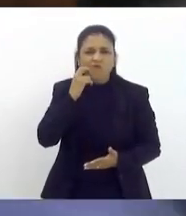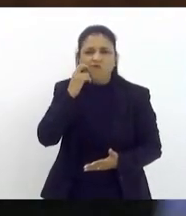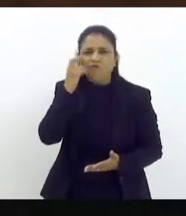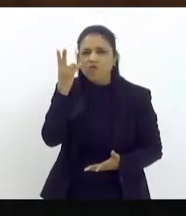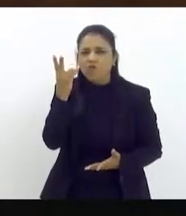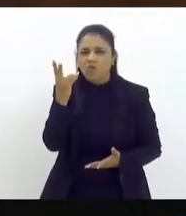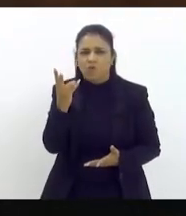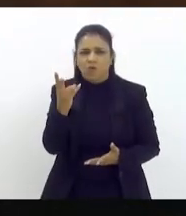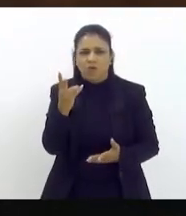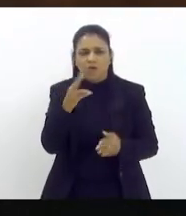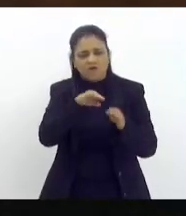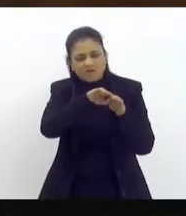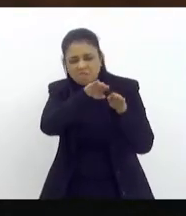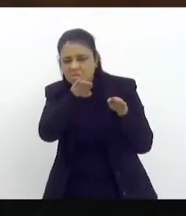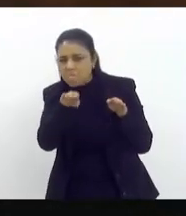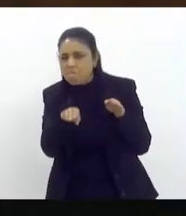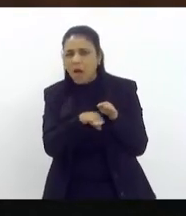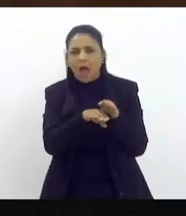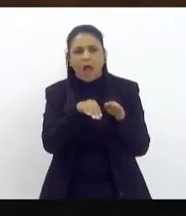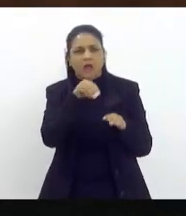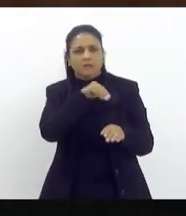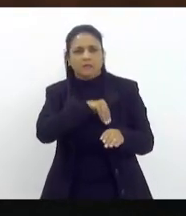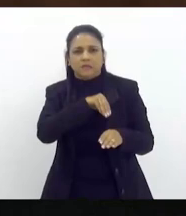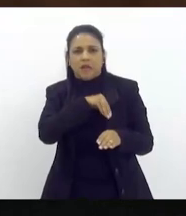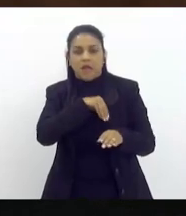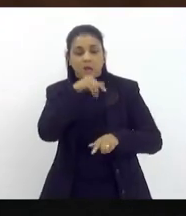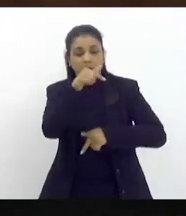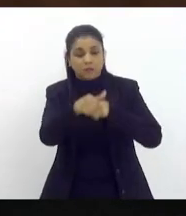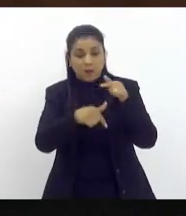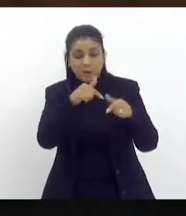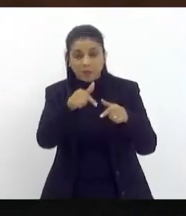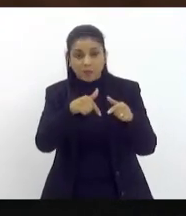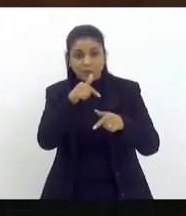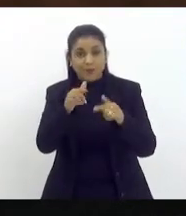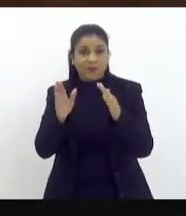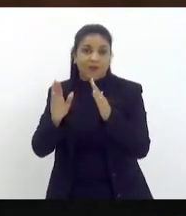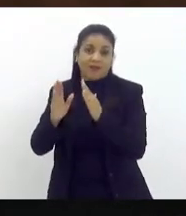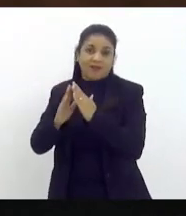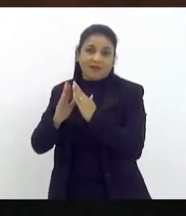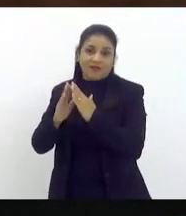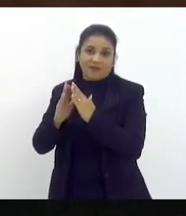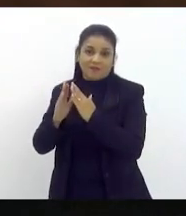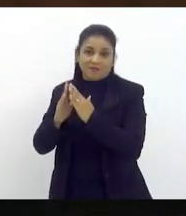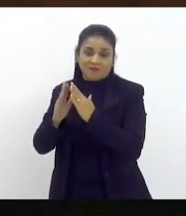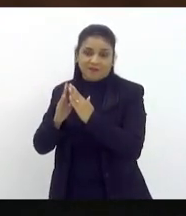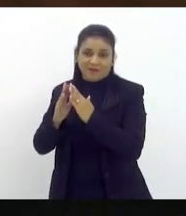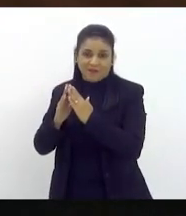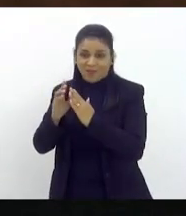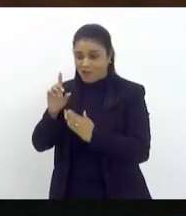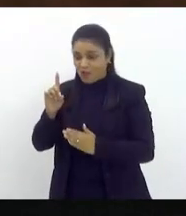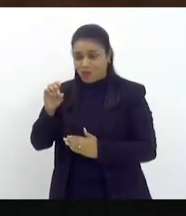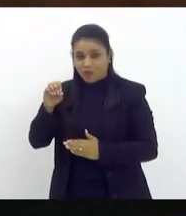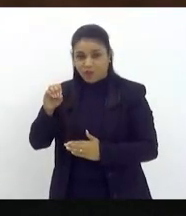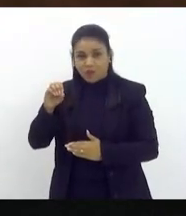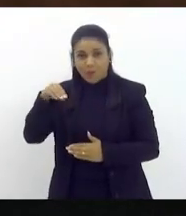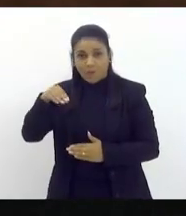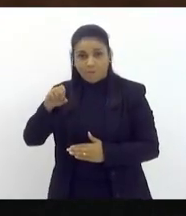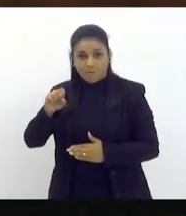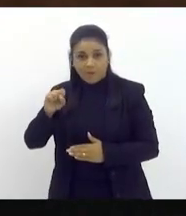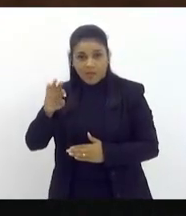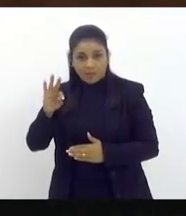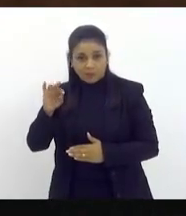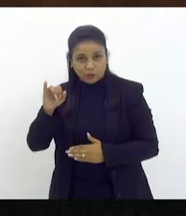vezes inferior até aquele trabalhador doméstico que merece toda honra também pelo